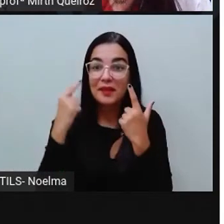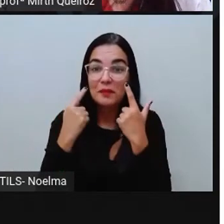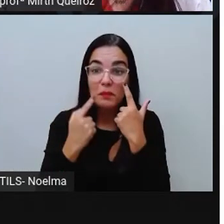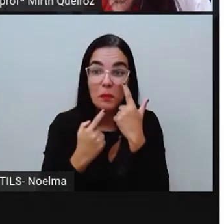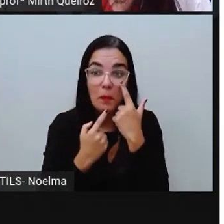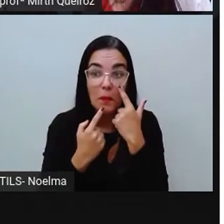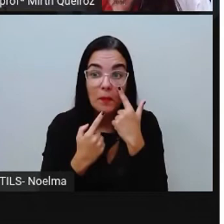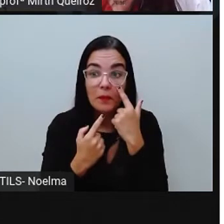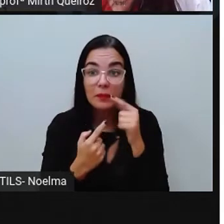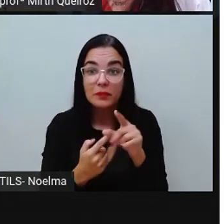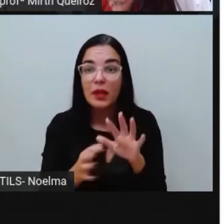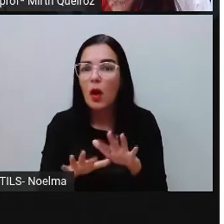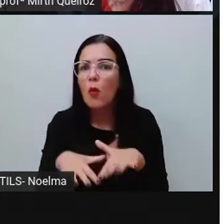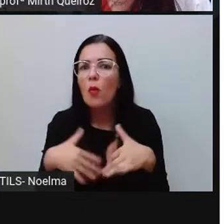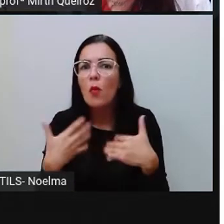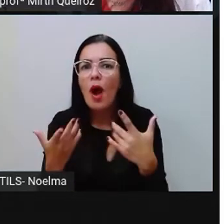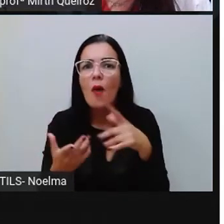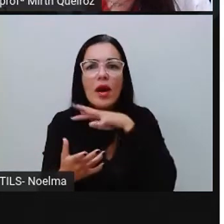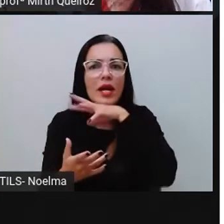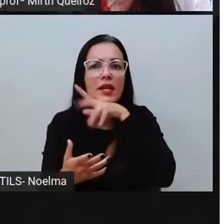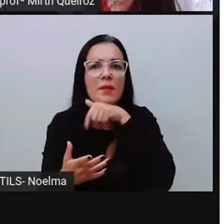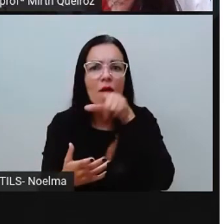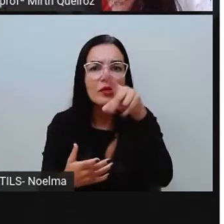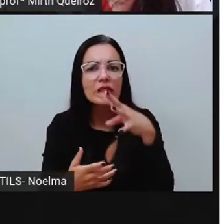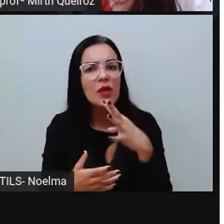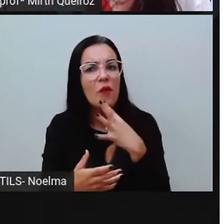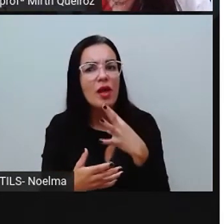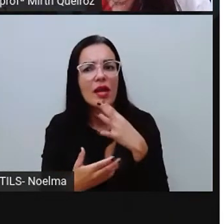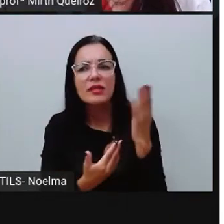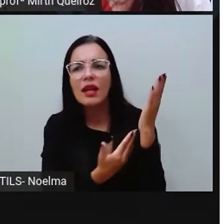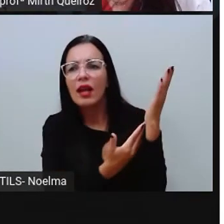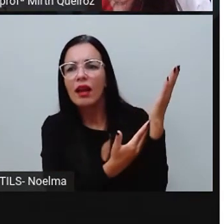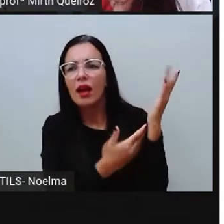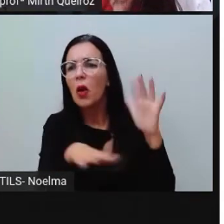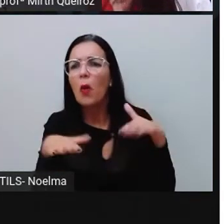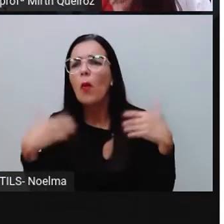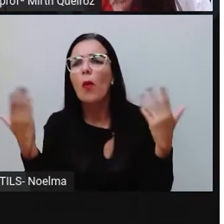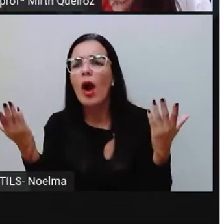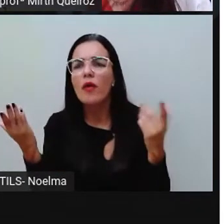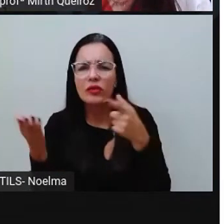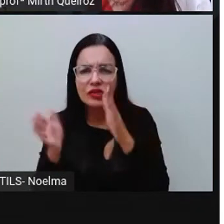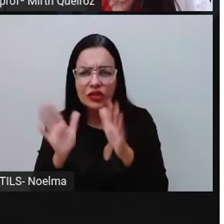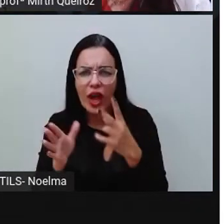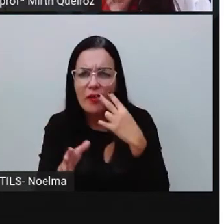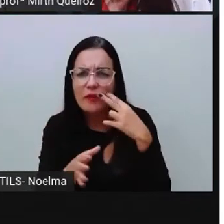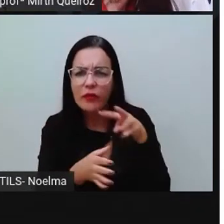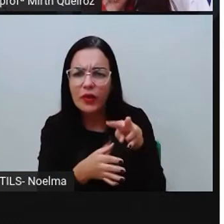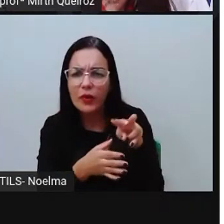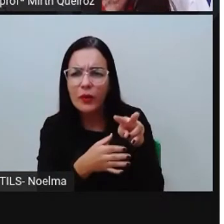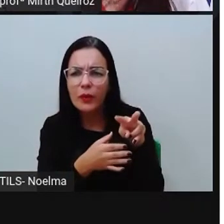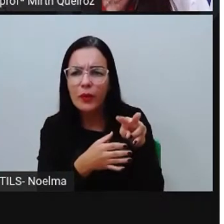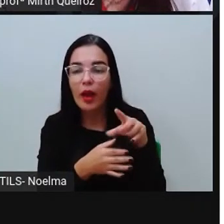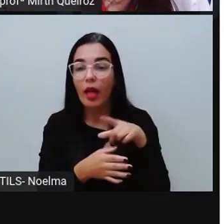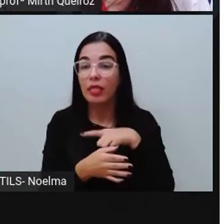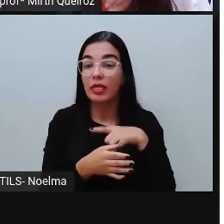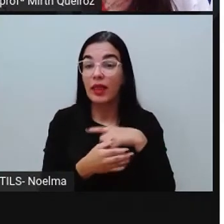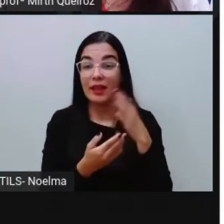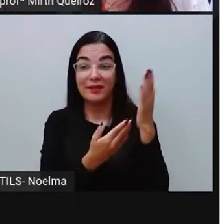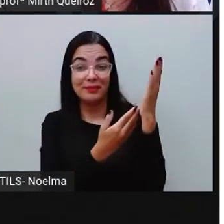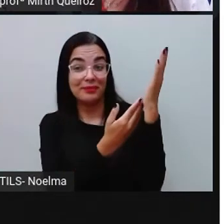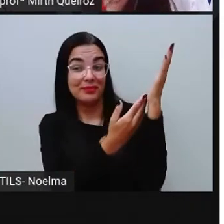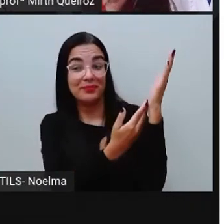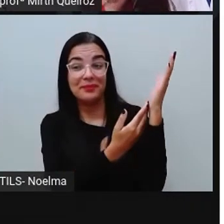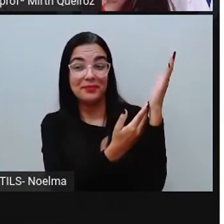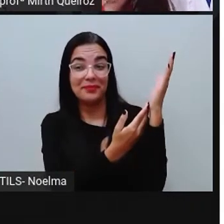quais desses animais aí vocês conhecem? Quais desses animais aí vocês já viram? Nós temos a